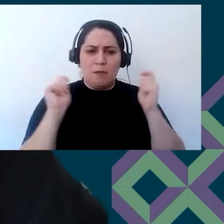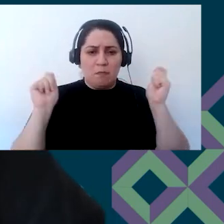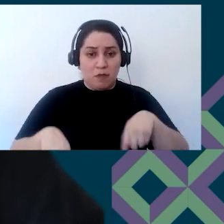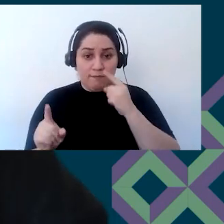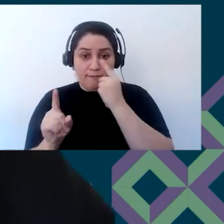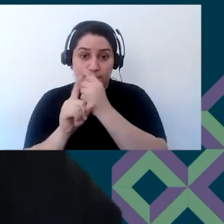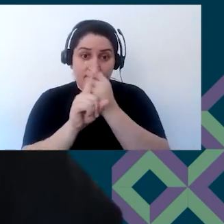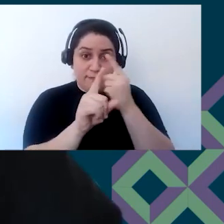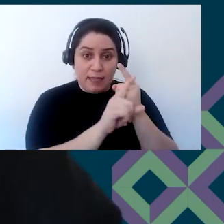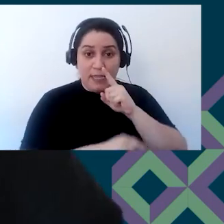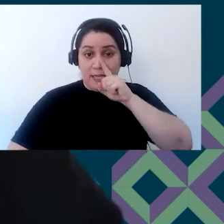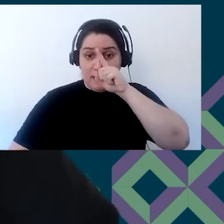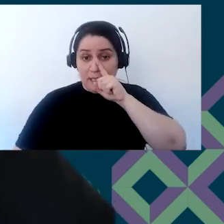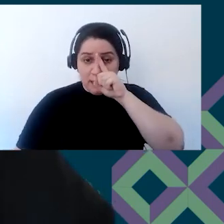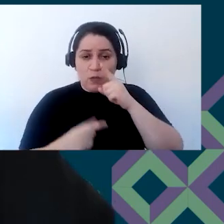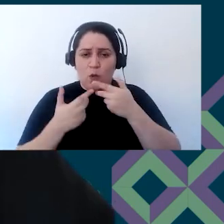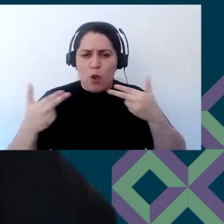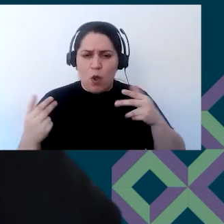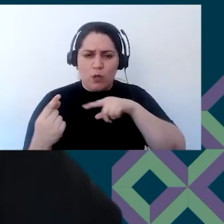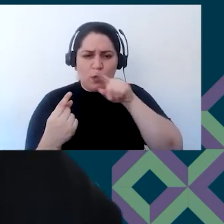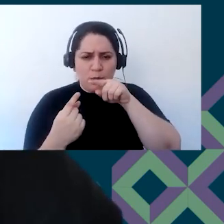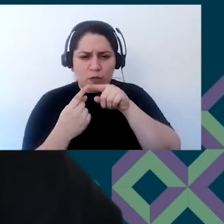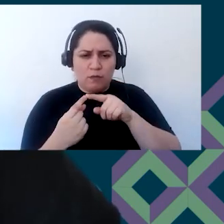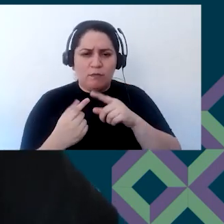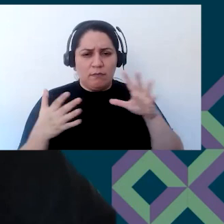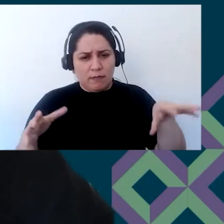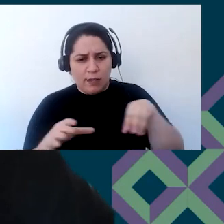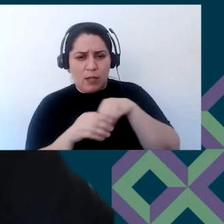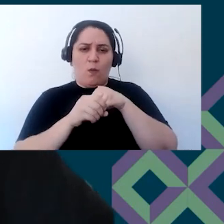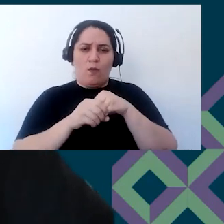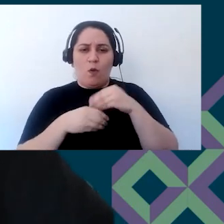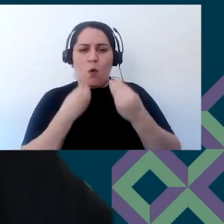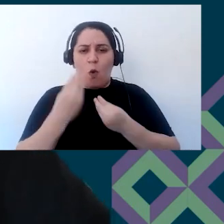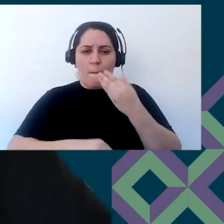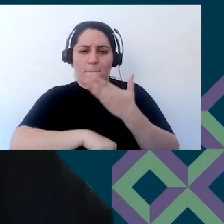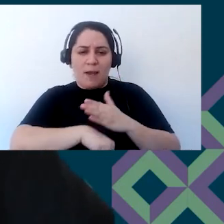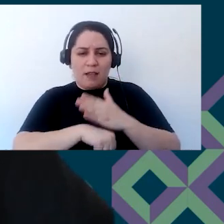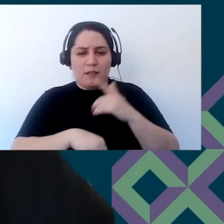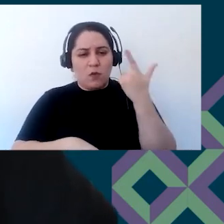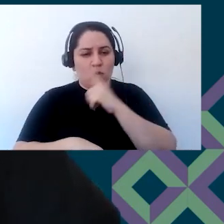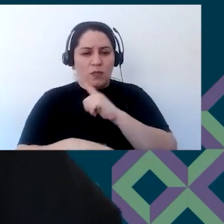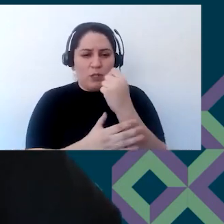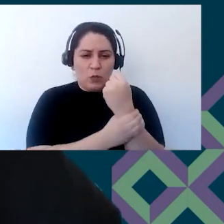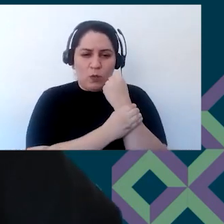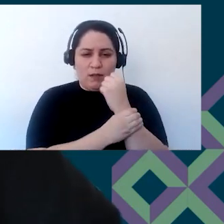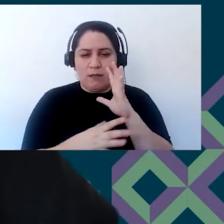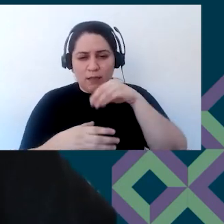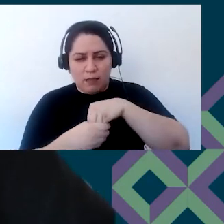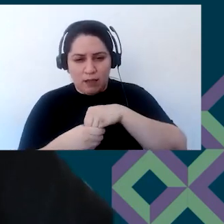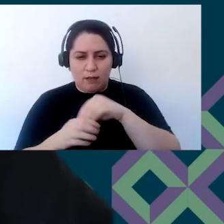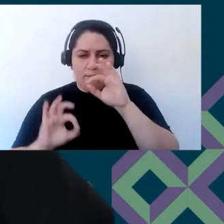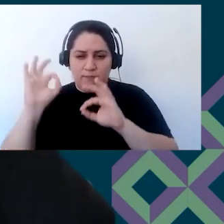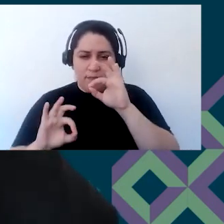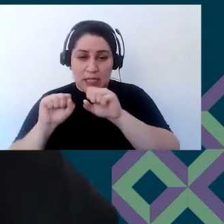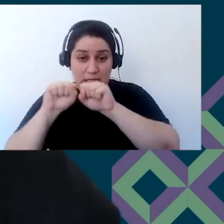riscos e objetivos, incluir as práticas de segurança em todo o ciclo de desenvolvimento do produto e não só apenas